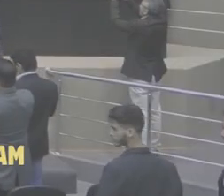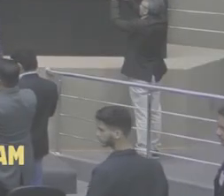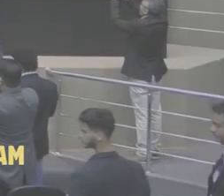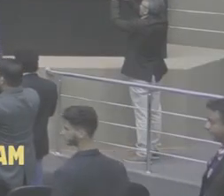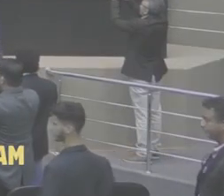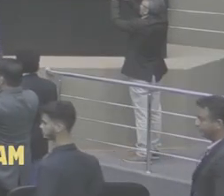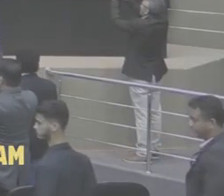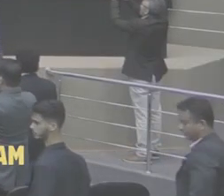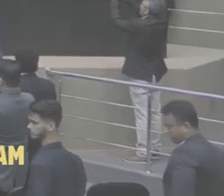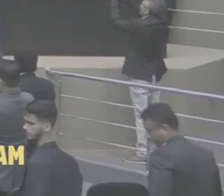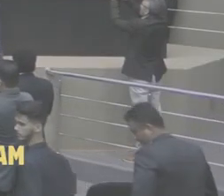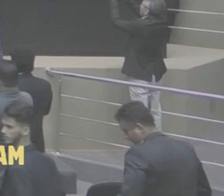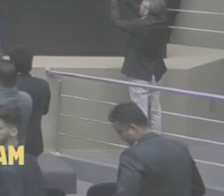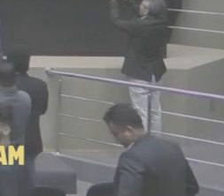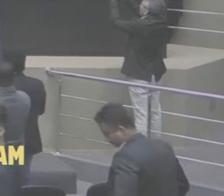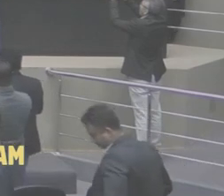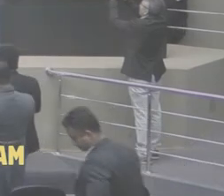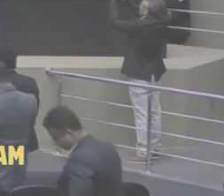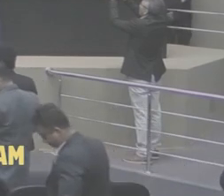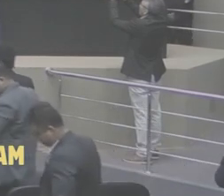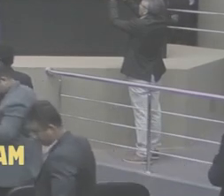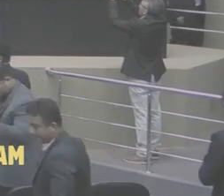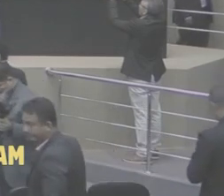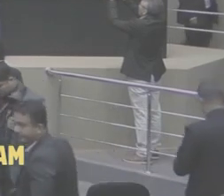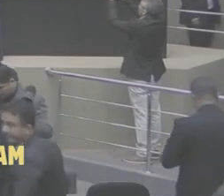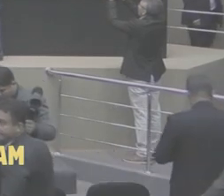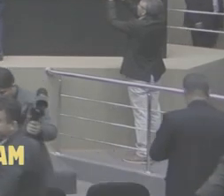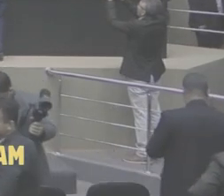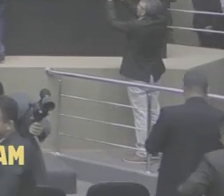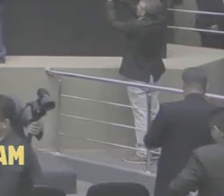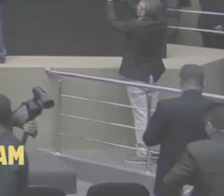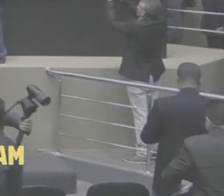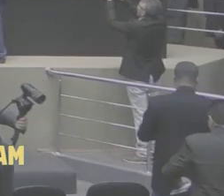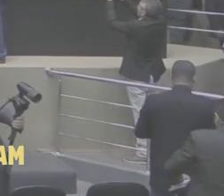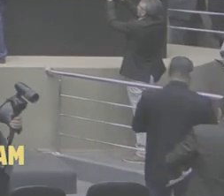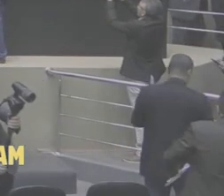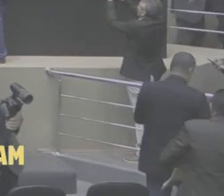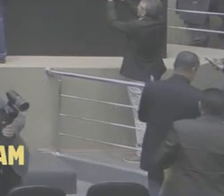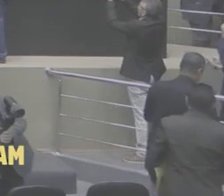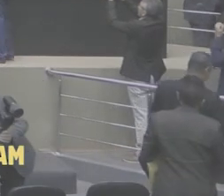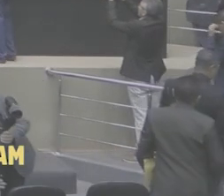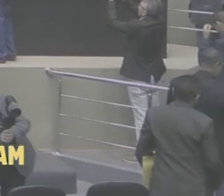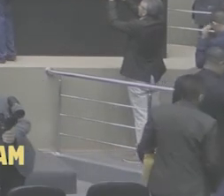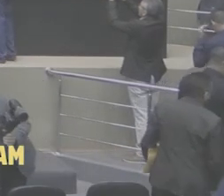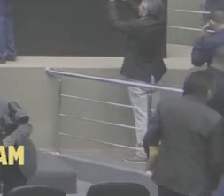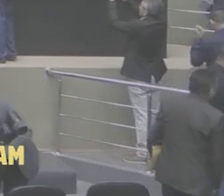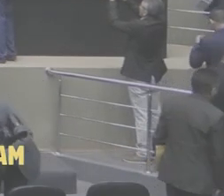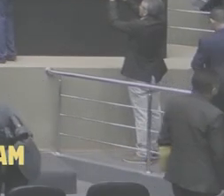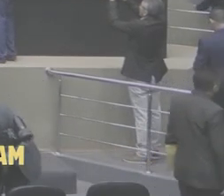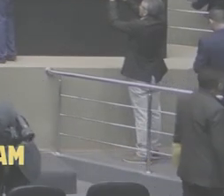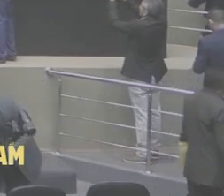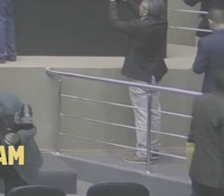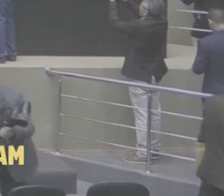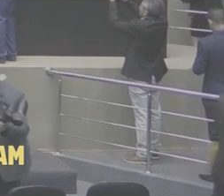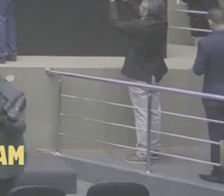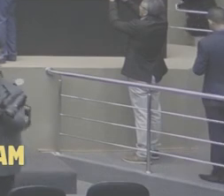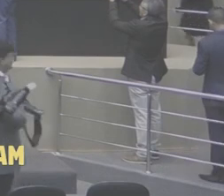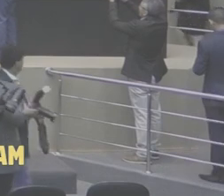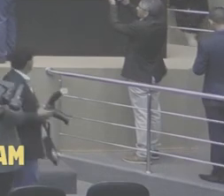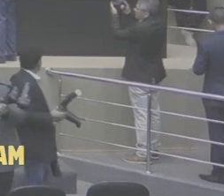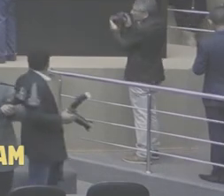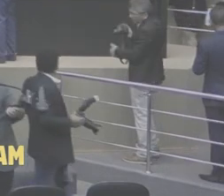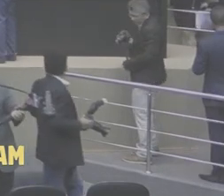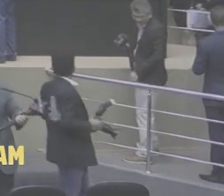TV Assembleia Canal 55.3 Sistema Digital Aberto 99 e 6